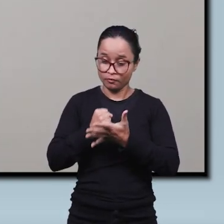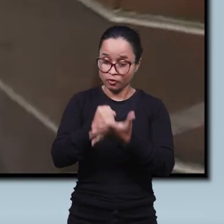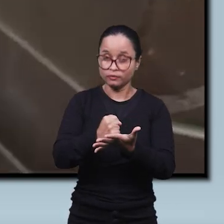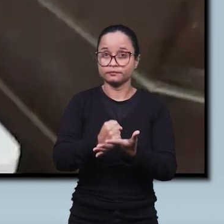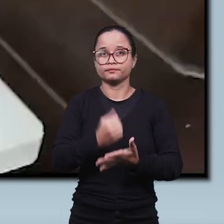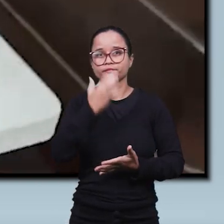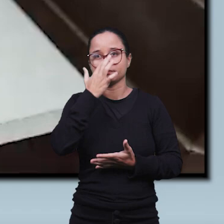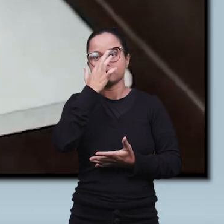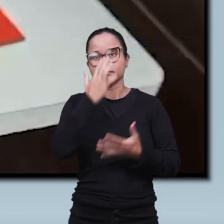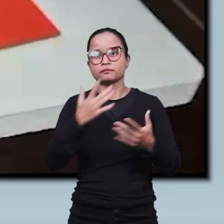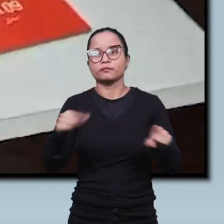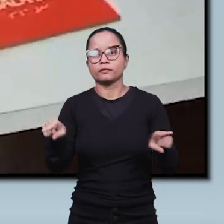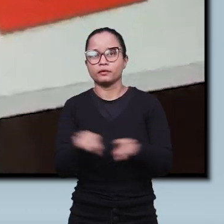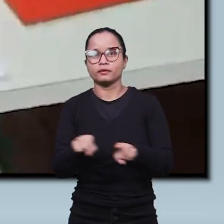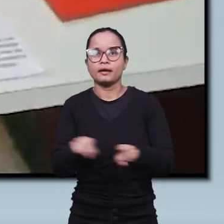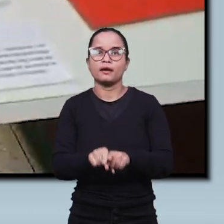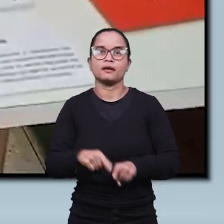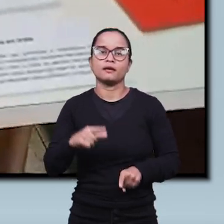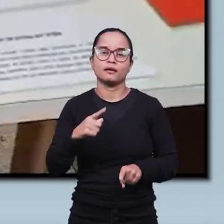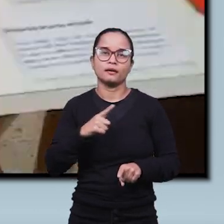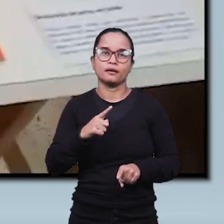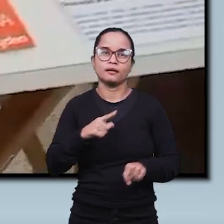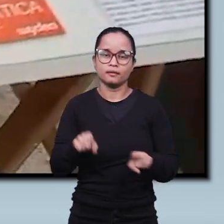assistência. Também temos